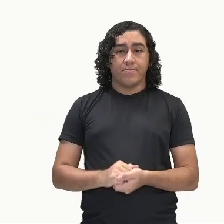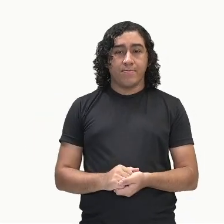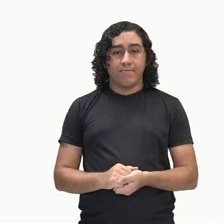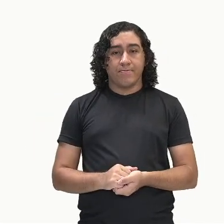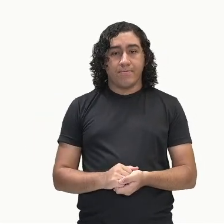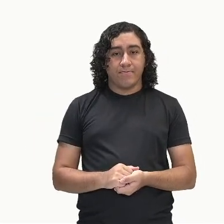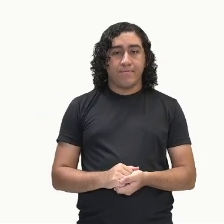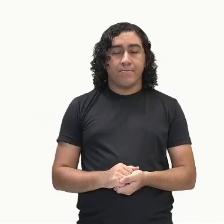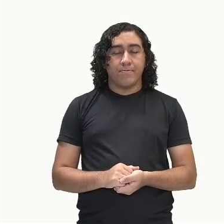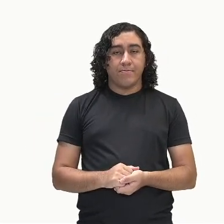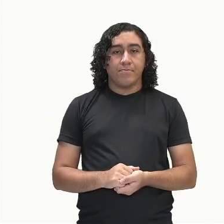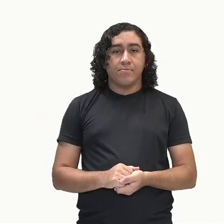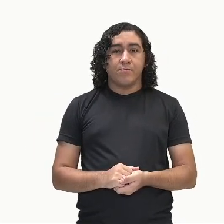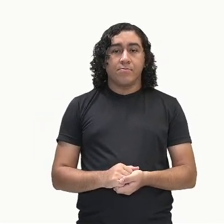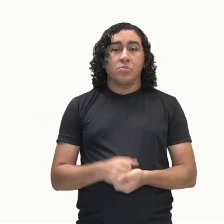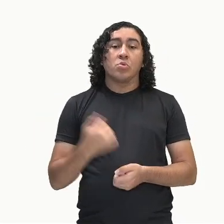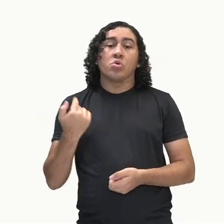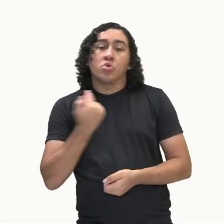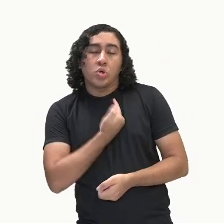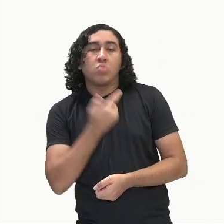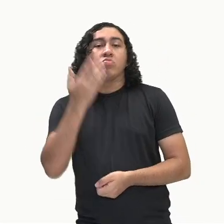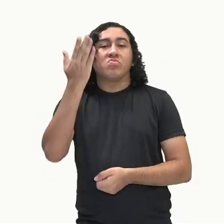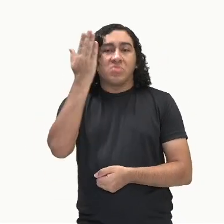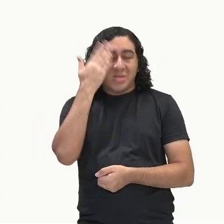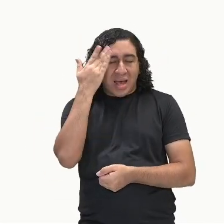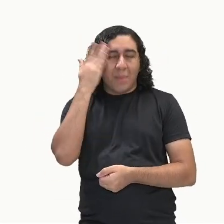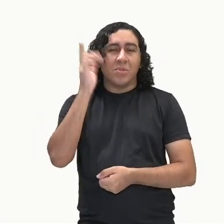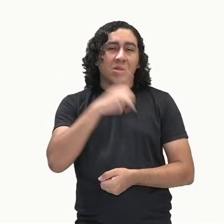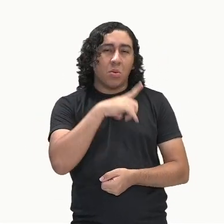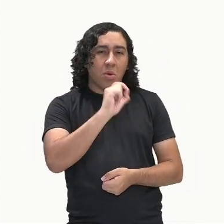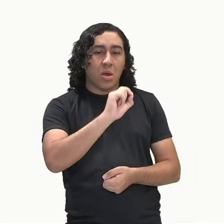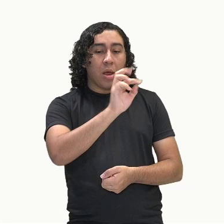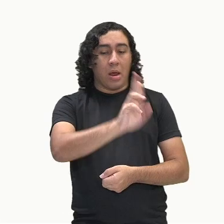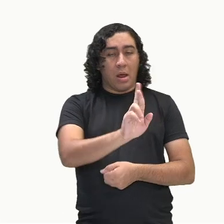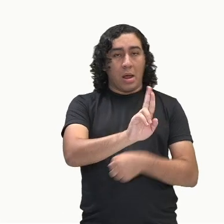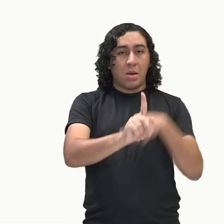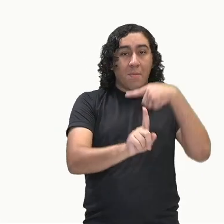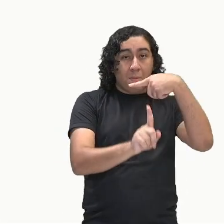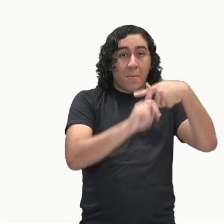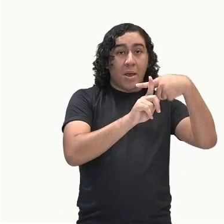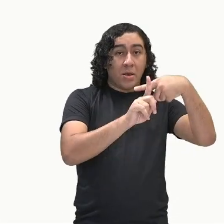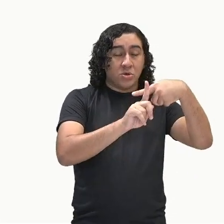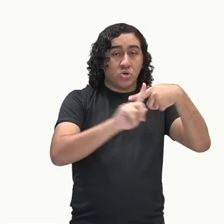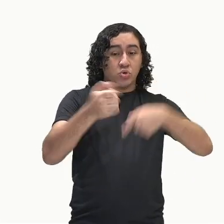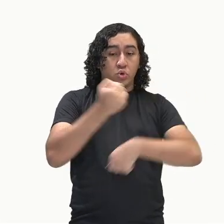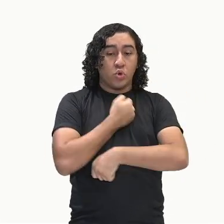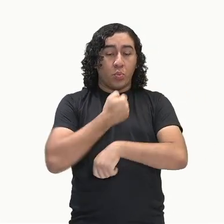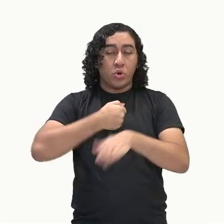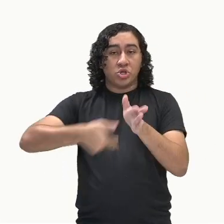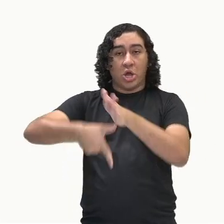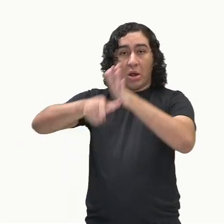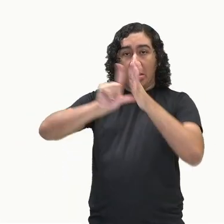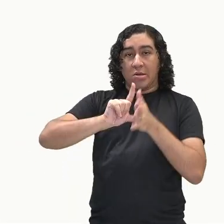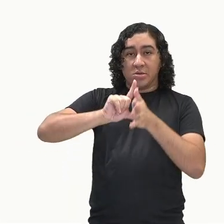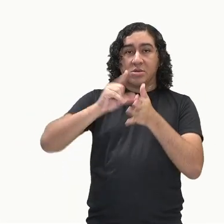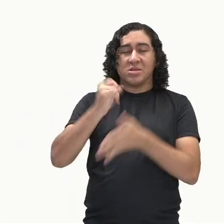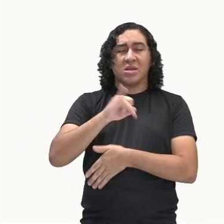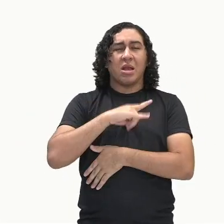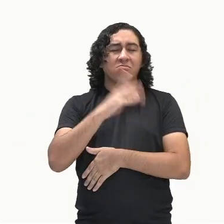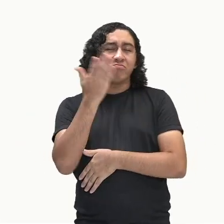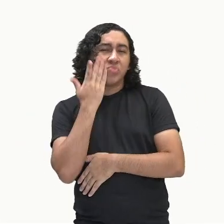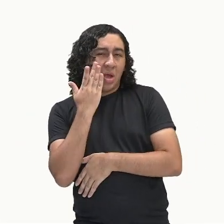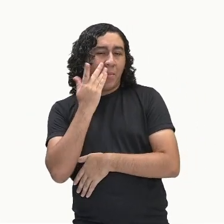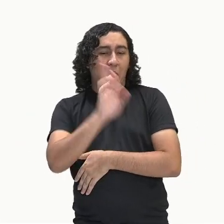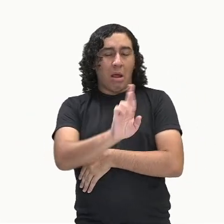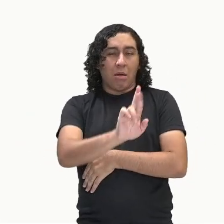nós já aprendemos que basta a gente somar a razão com o termo, né, anterior, então, se eu sei que a razão